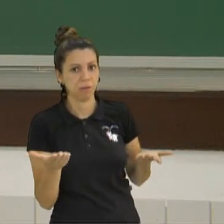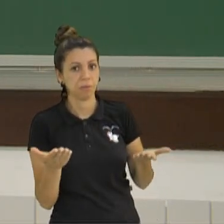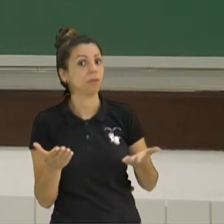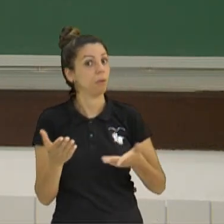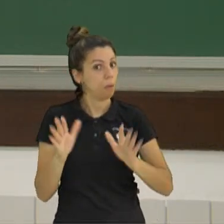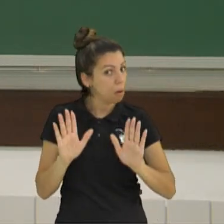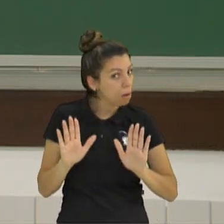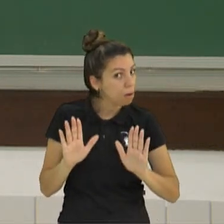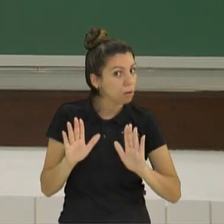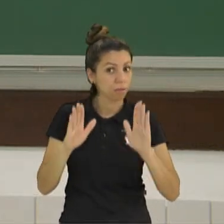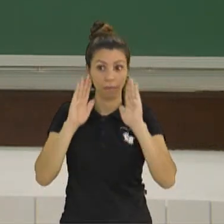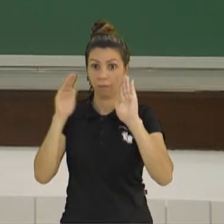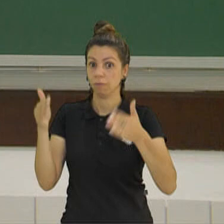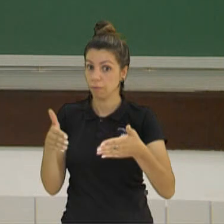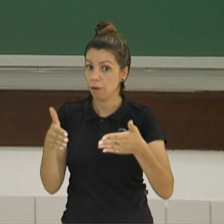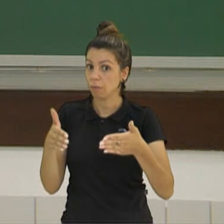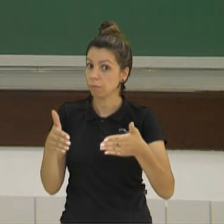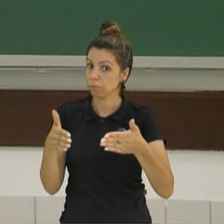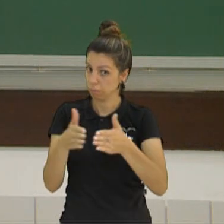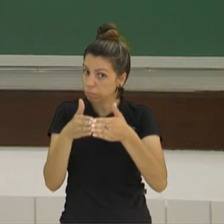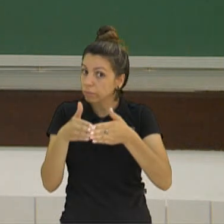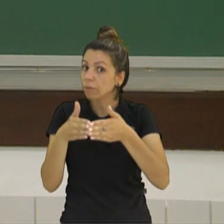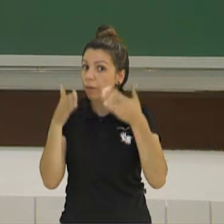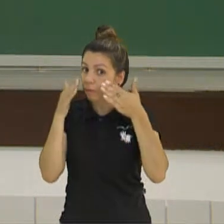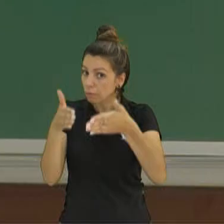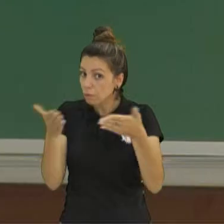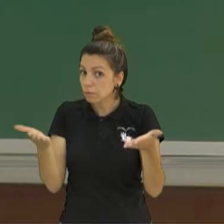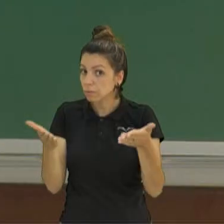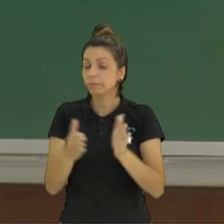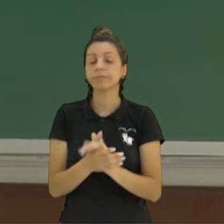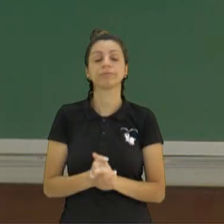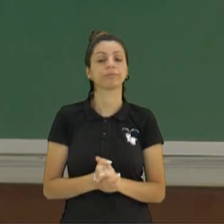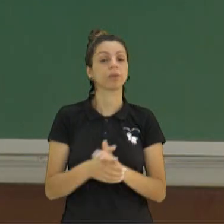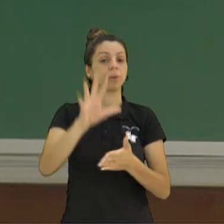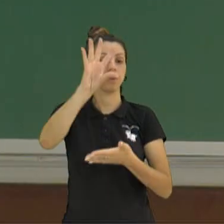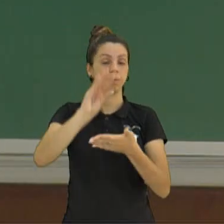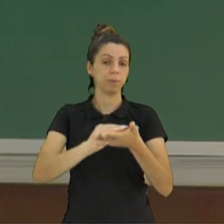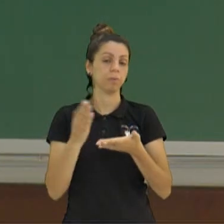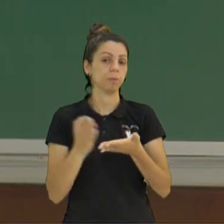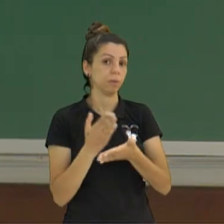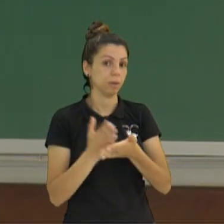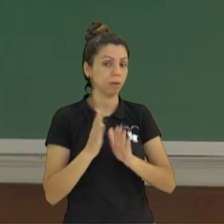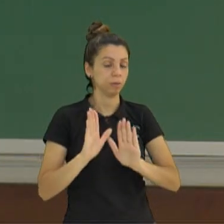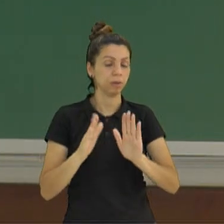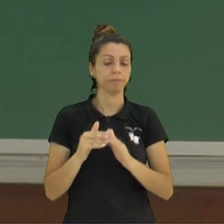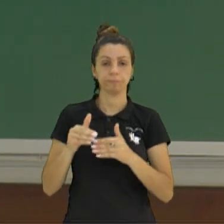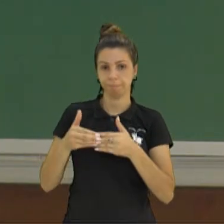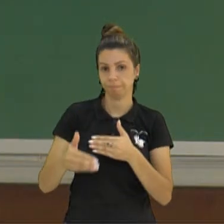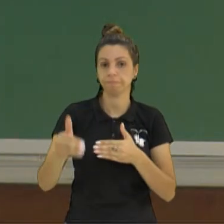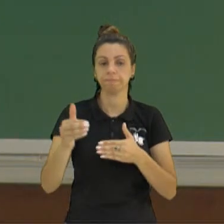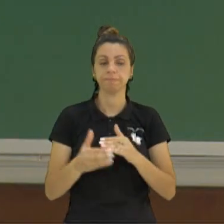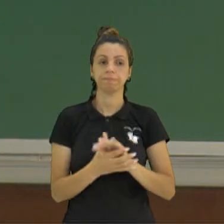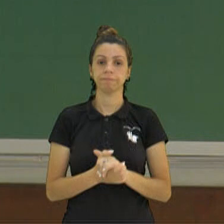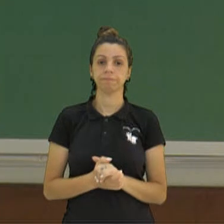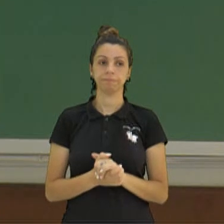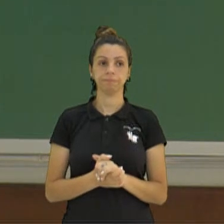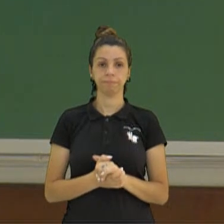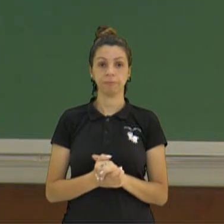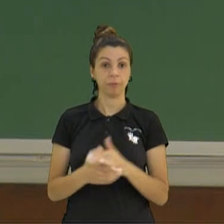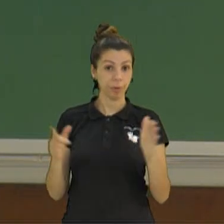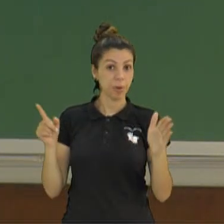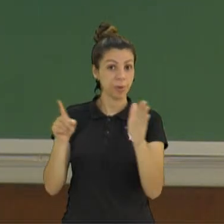lá. Concentra. Presta atenção aqui comigo. Agora que está tudo anotado no seu caderno, vamos para frente. Tem um quiz para